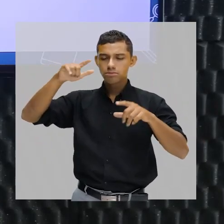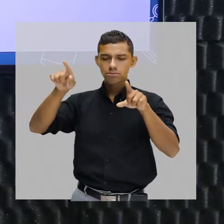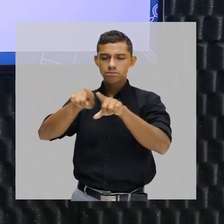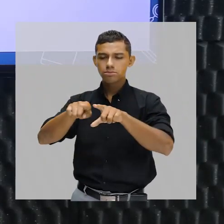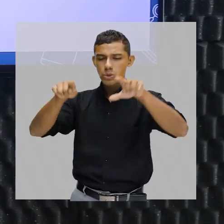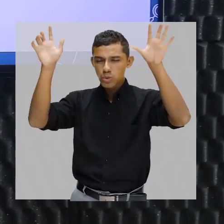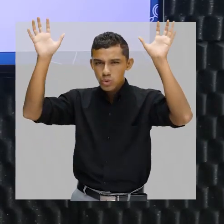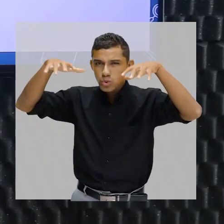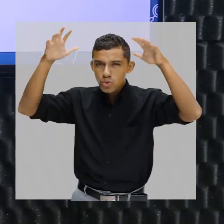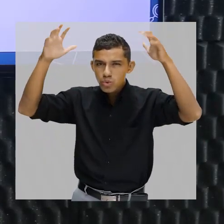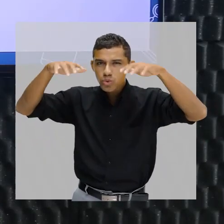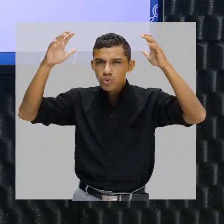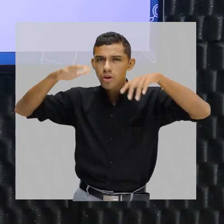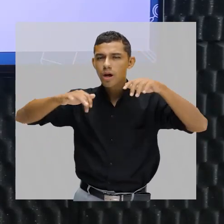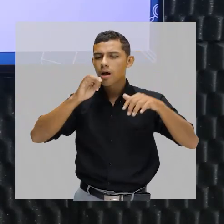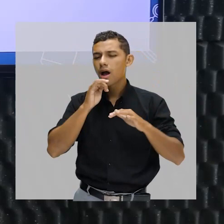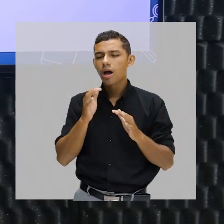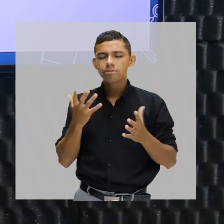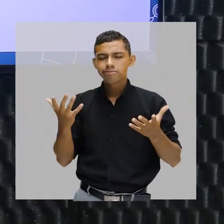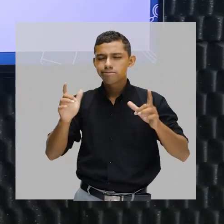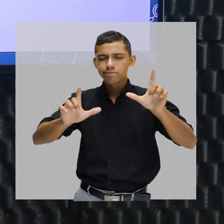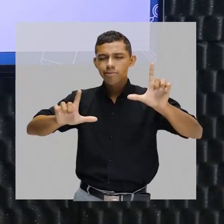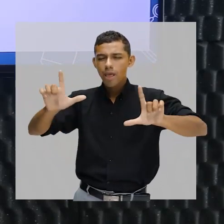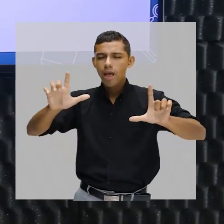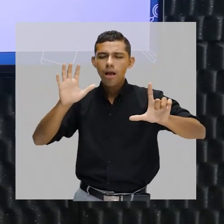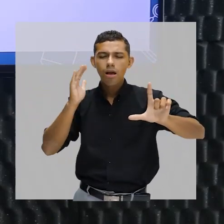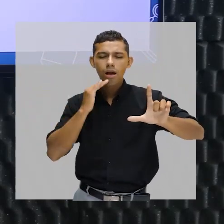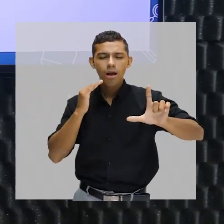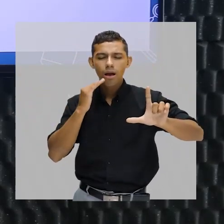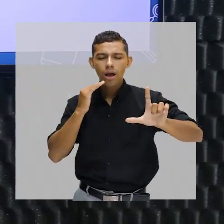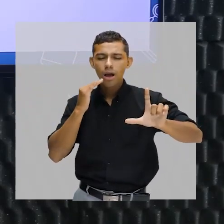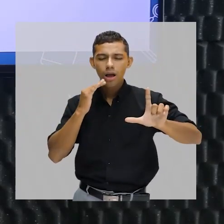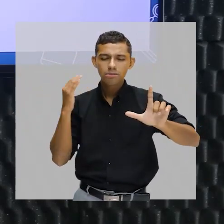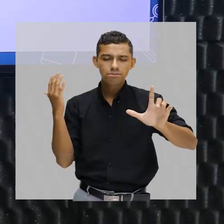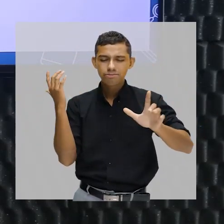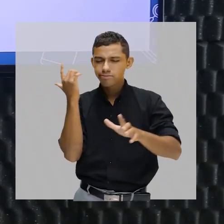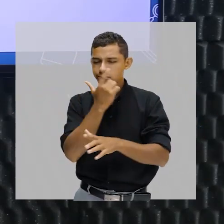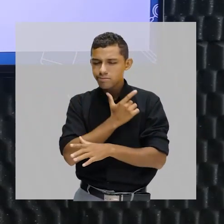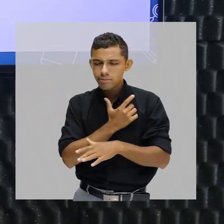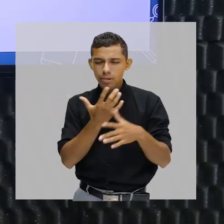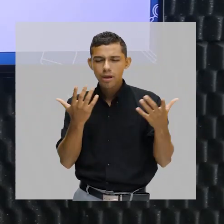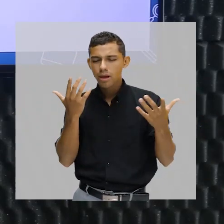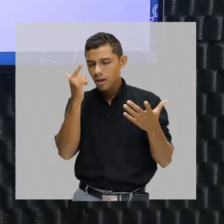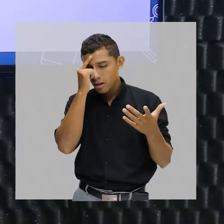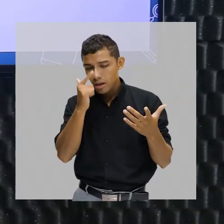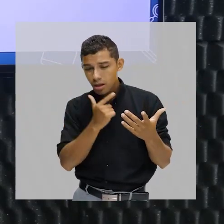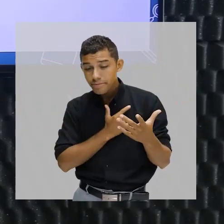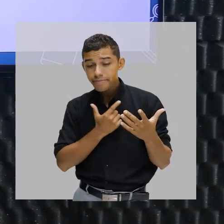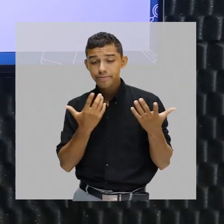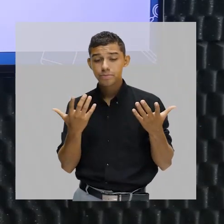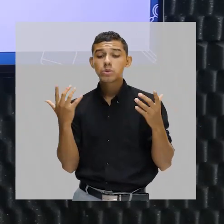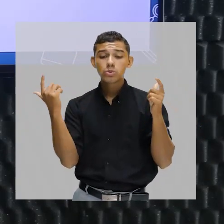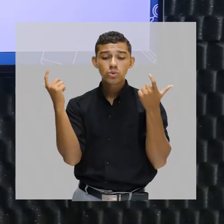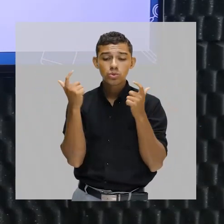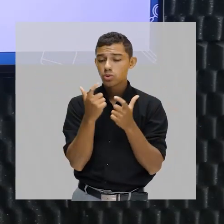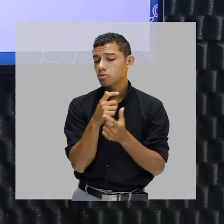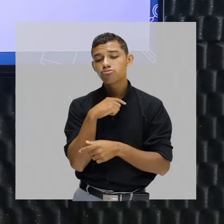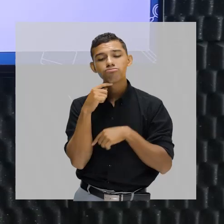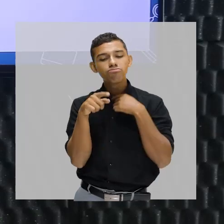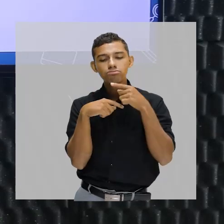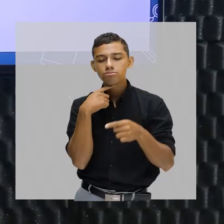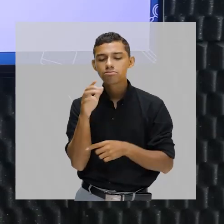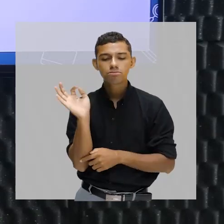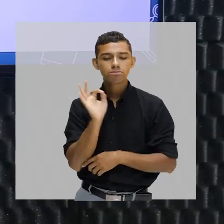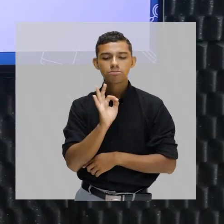está chovendo, a qualidade da imagem e do som ela diminui. Ou simplesmente você não